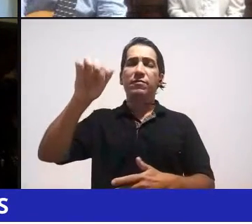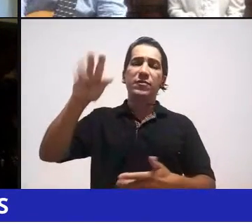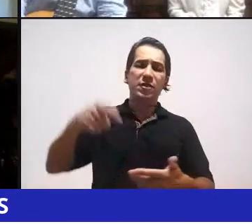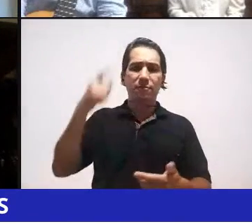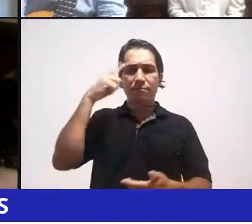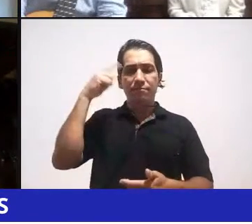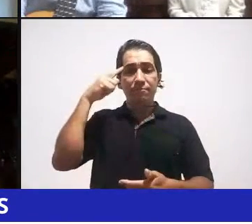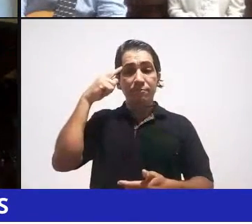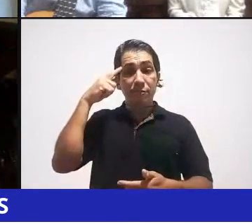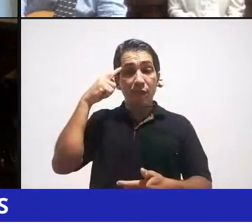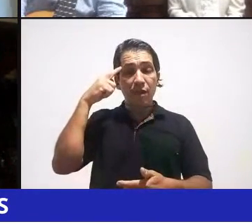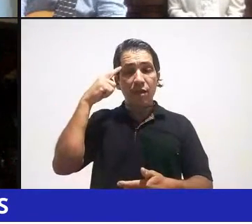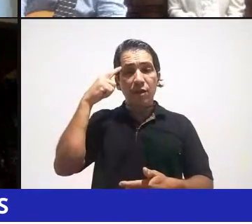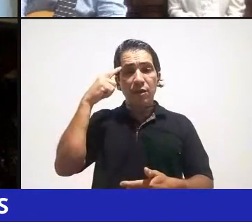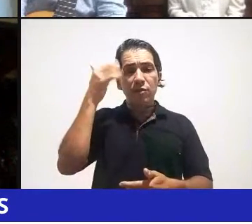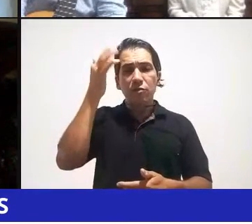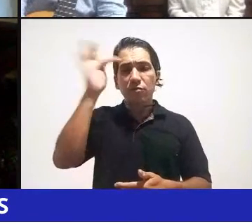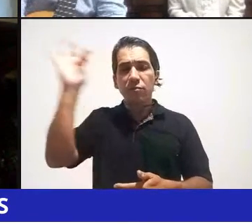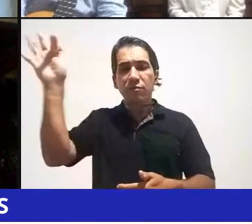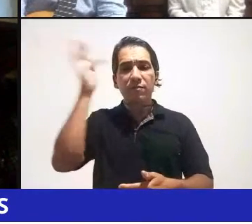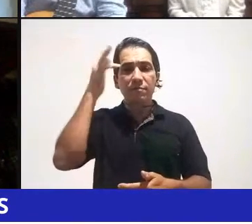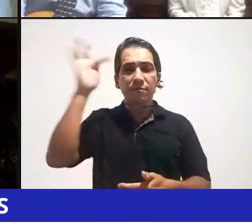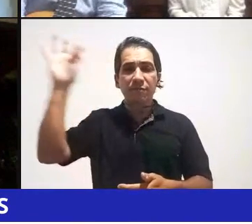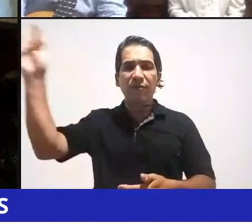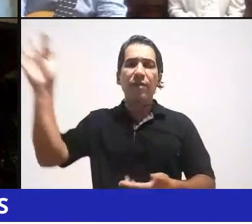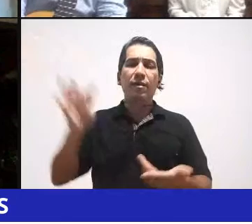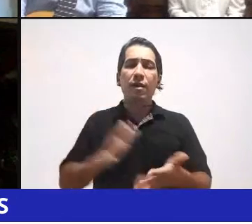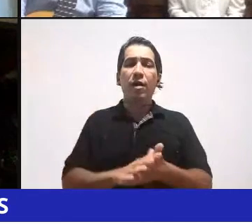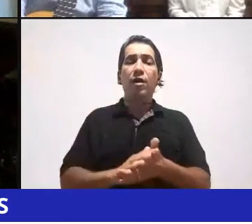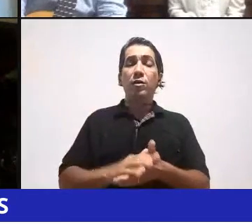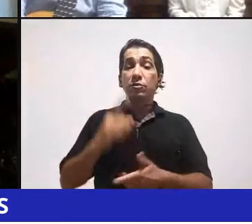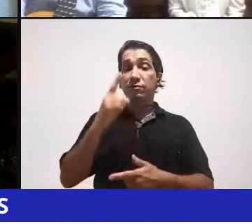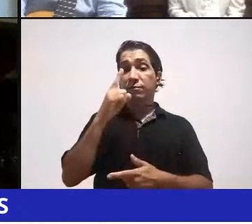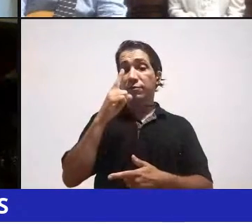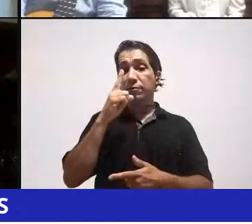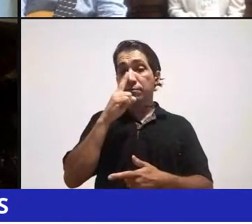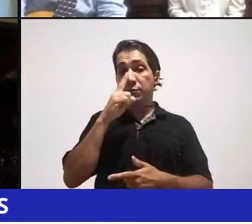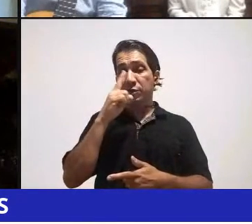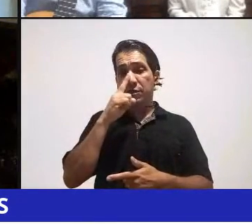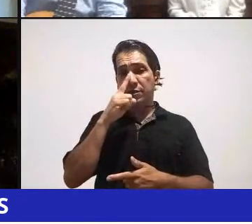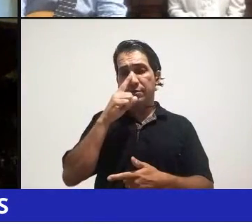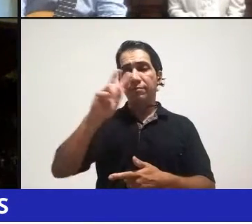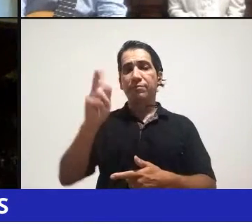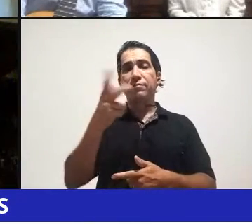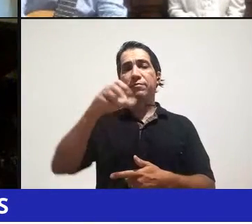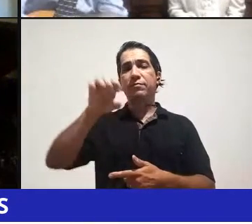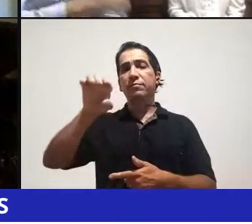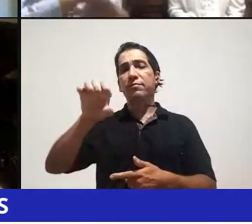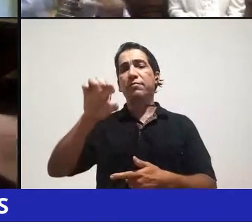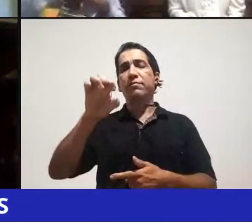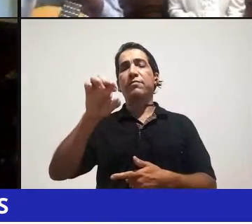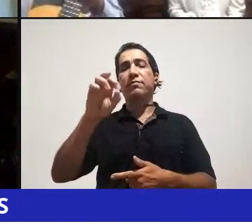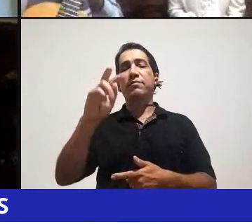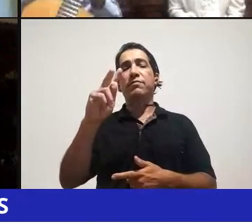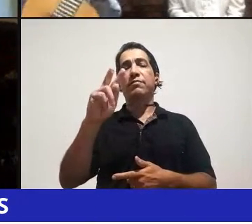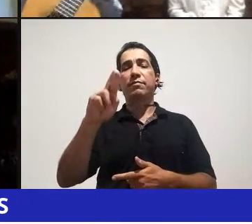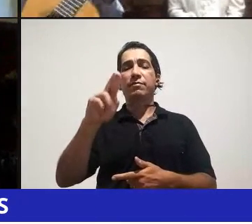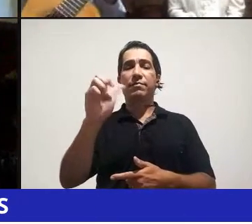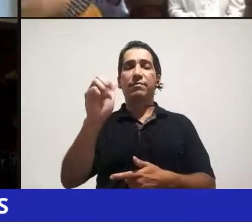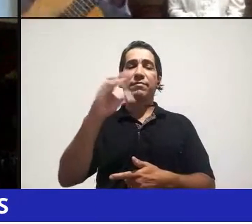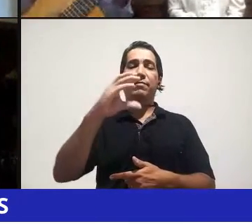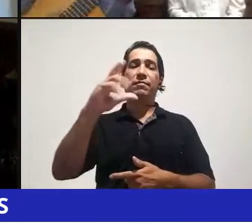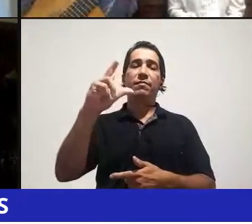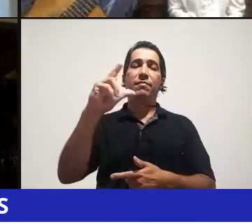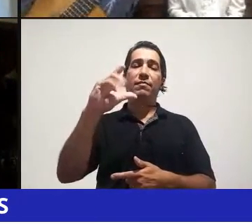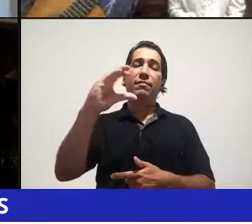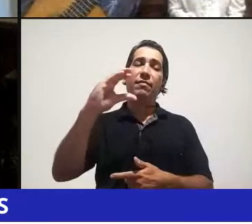influenciou vários outros filósofos gregos, aí, Heráclito, né, que viveu mais ou menos aí 500 anos antes de